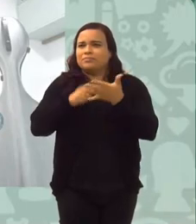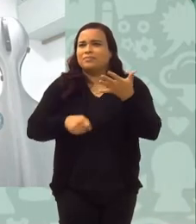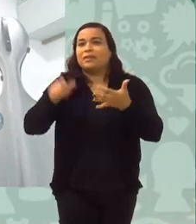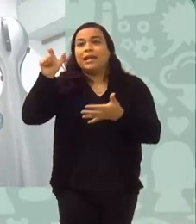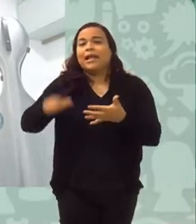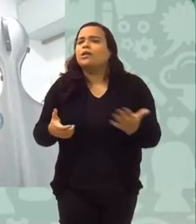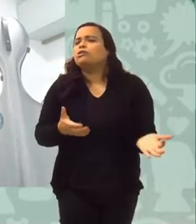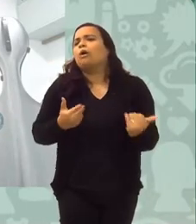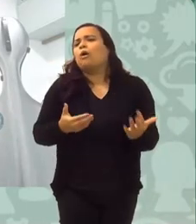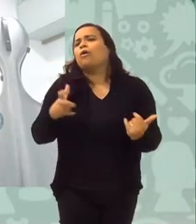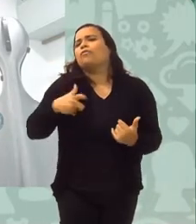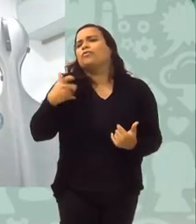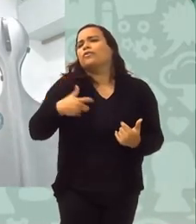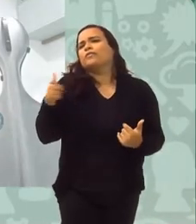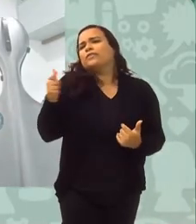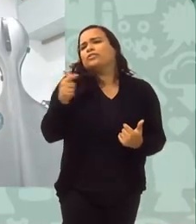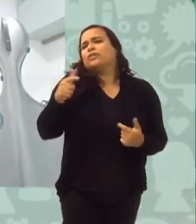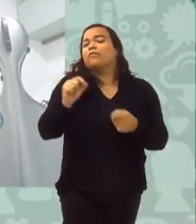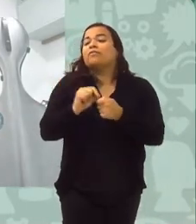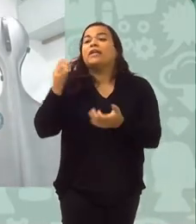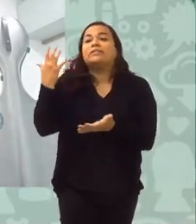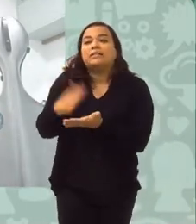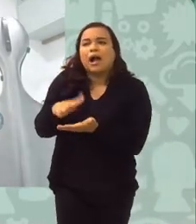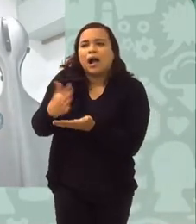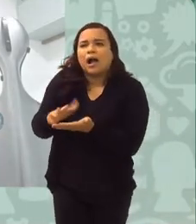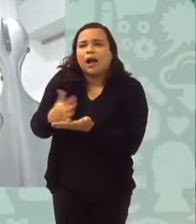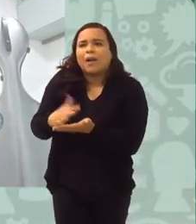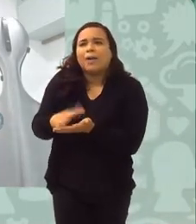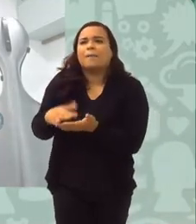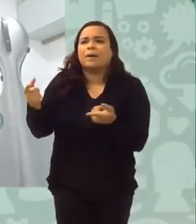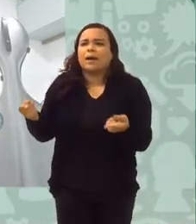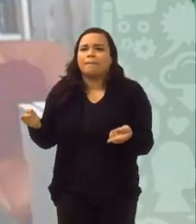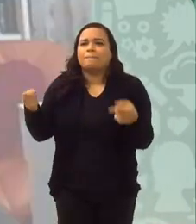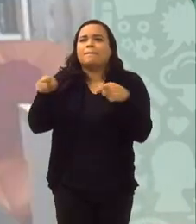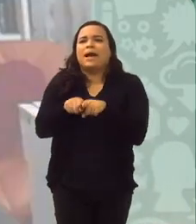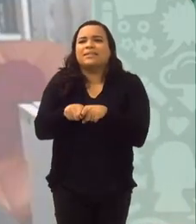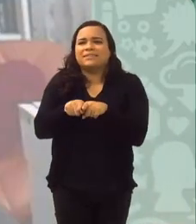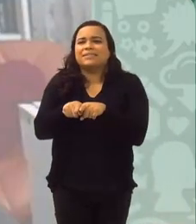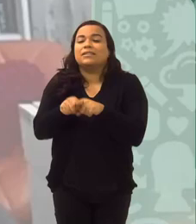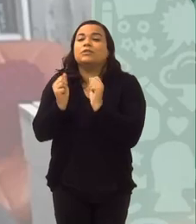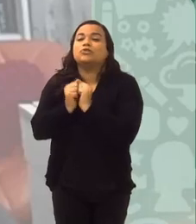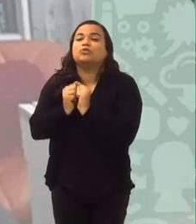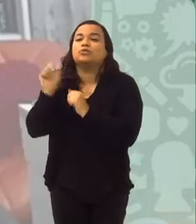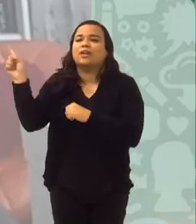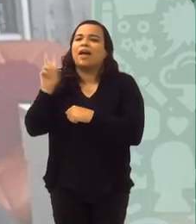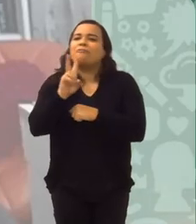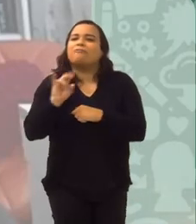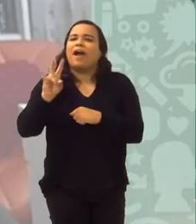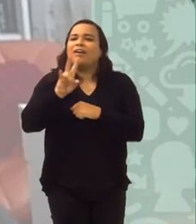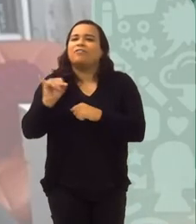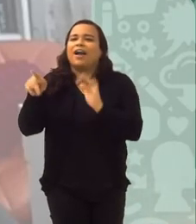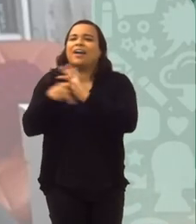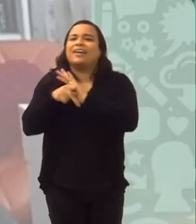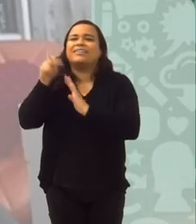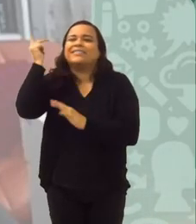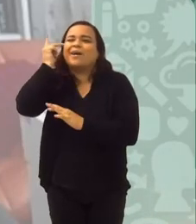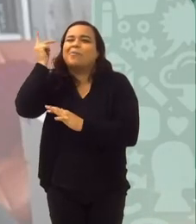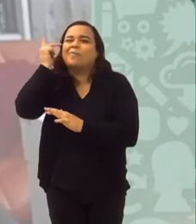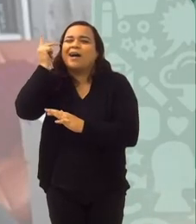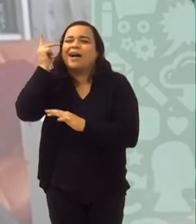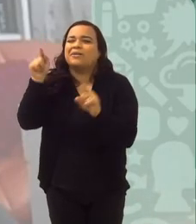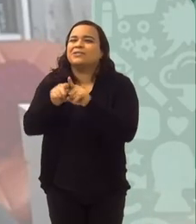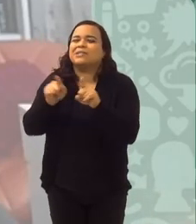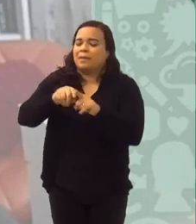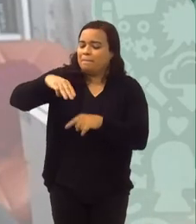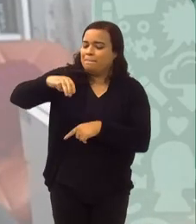22 anos, mas ele fez o samba em parceria, né, desse ano da Vai Vai, de São Paulo, e